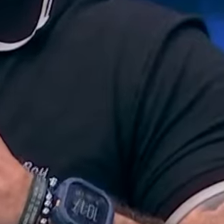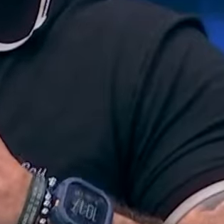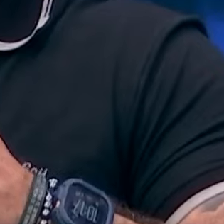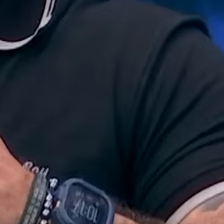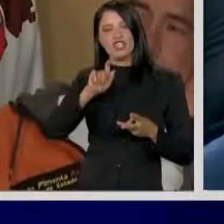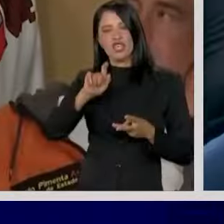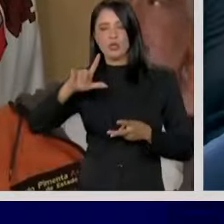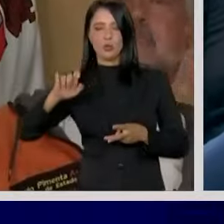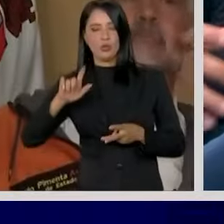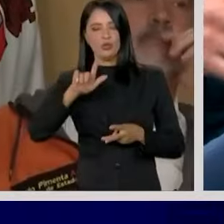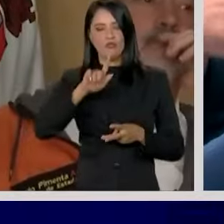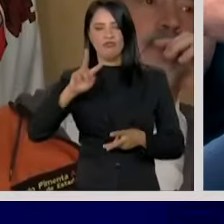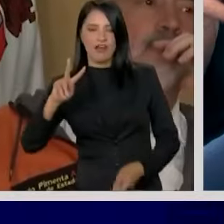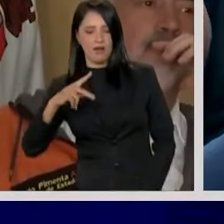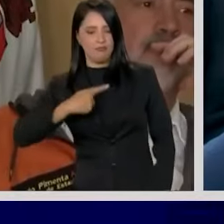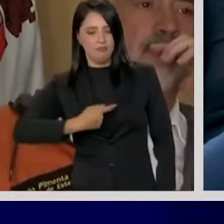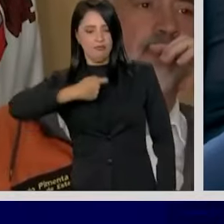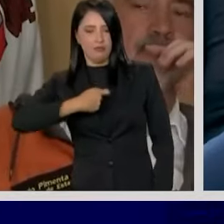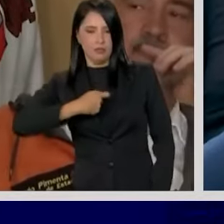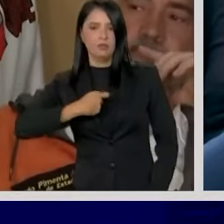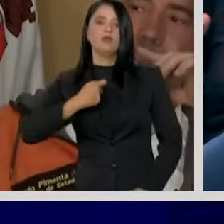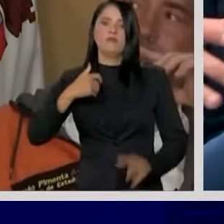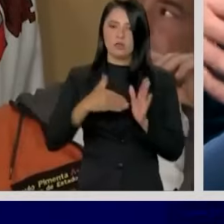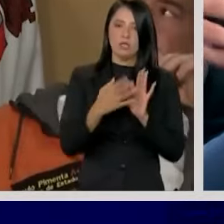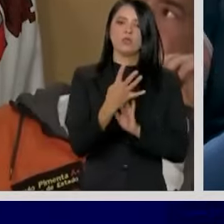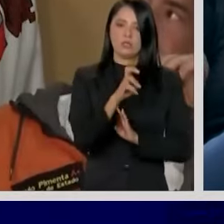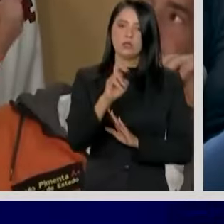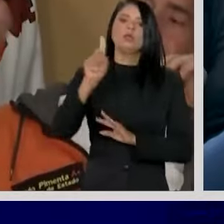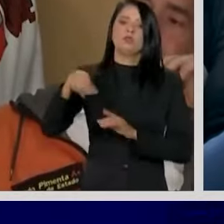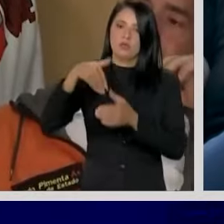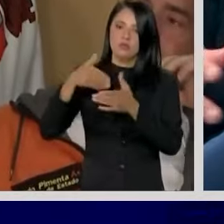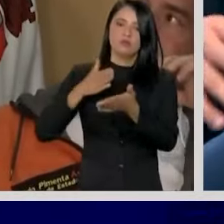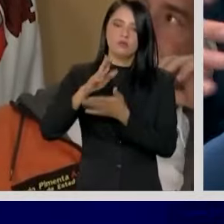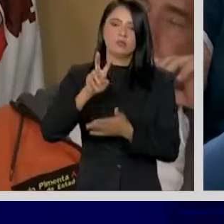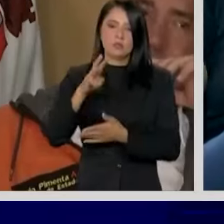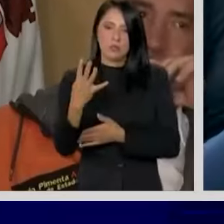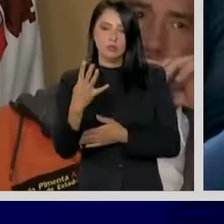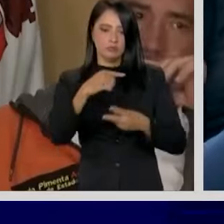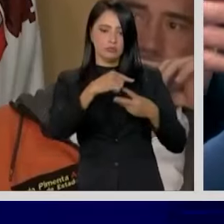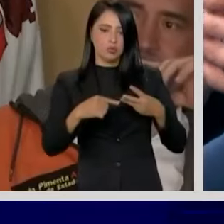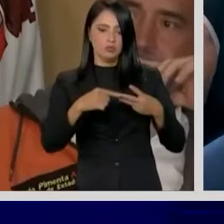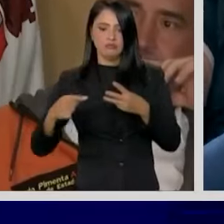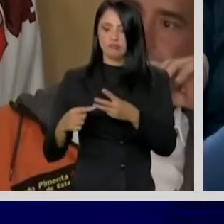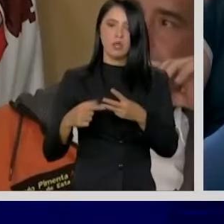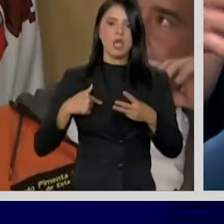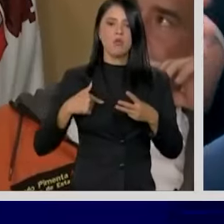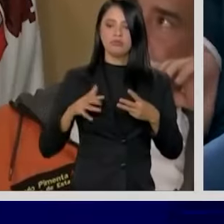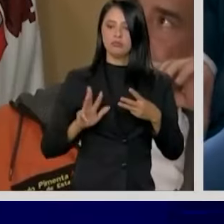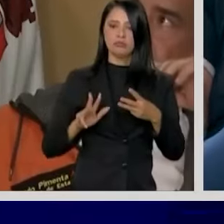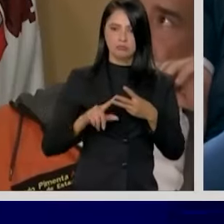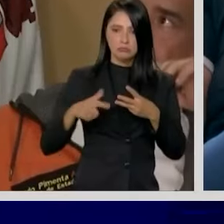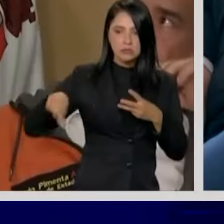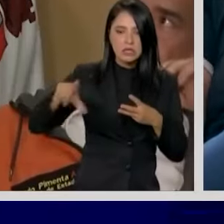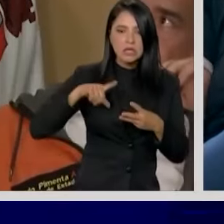totalmente inconveniente. É, o povo lá tá, não tem escova de dente, não tem roupa íntima, não tem absolutamente nada, perderam